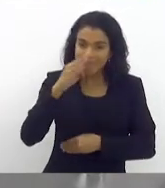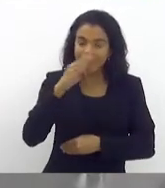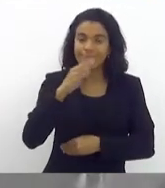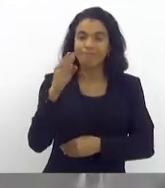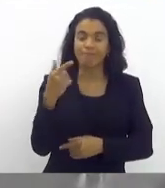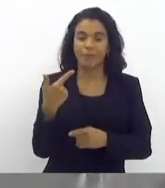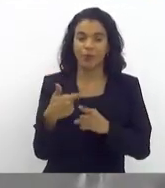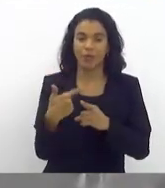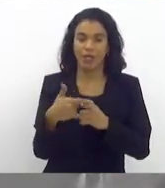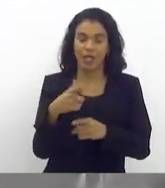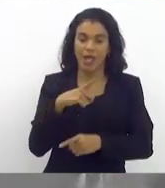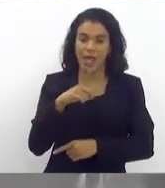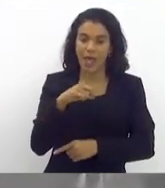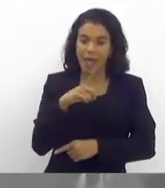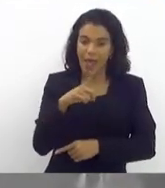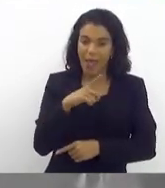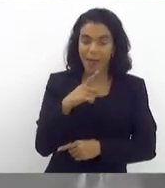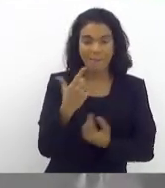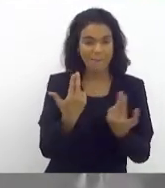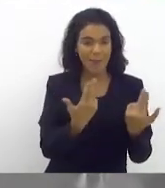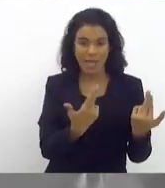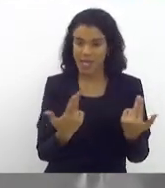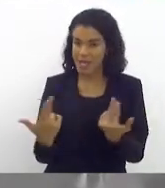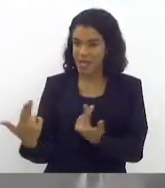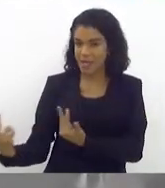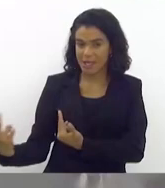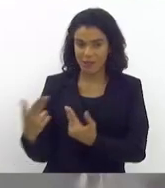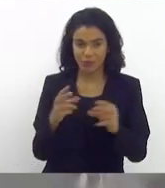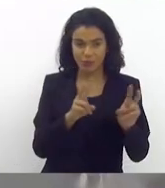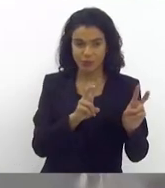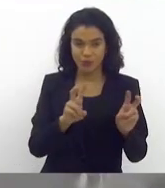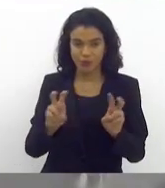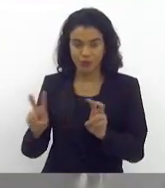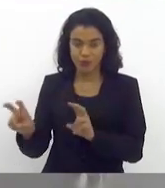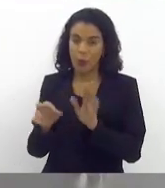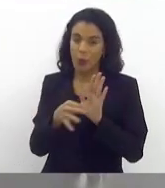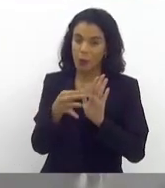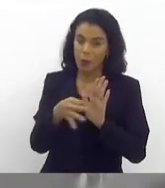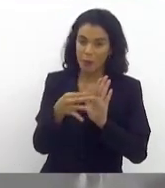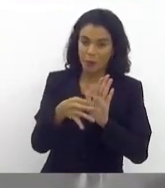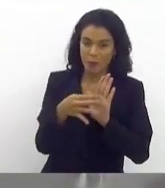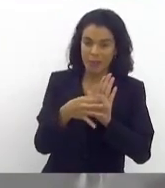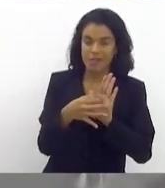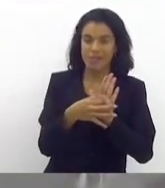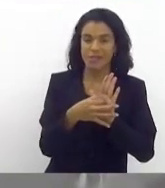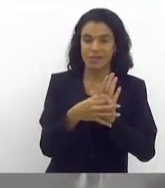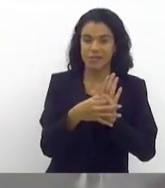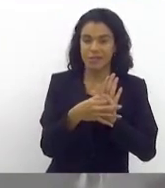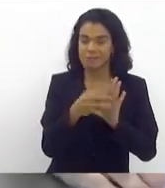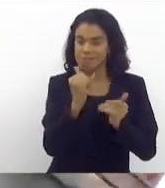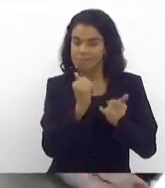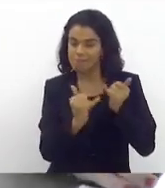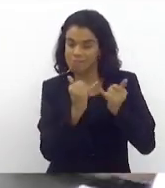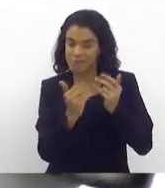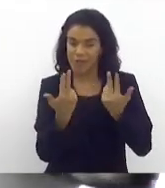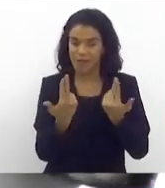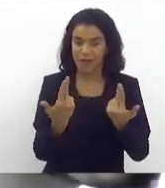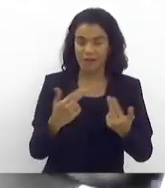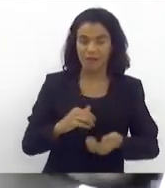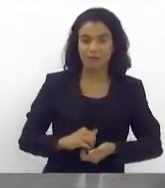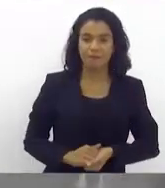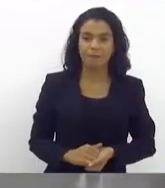são espécies do mesmo gênero. Perfeito. Então, e o parecer é na mesma linha.